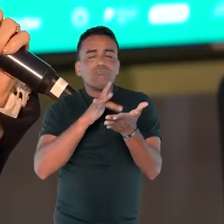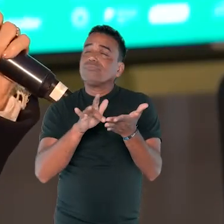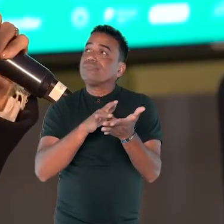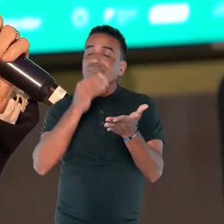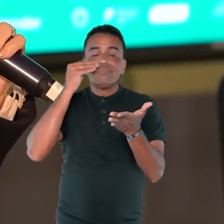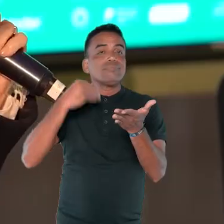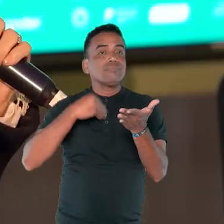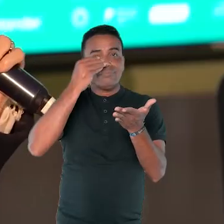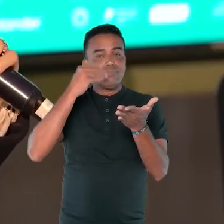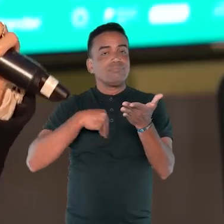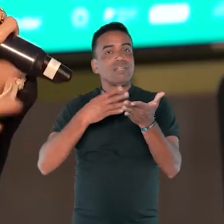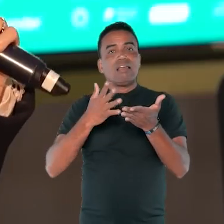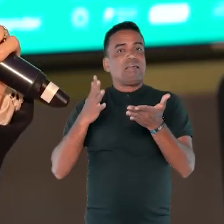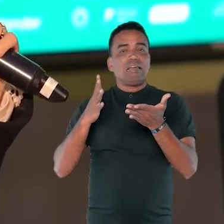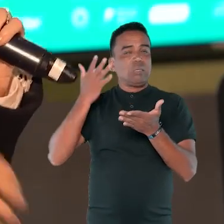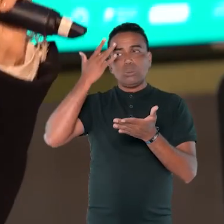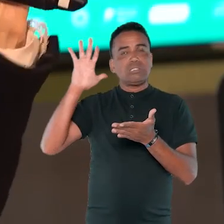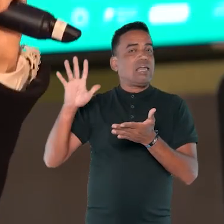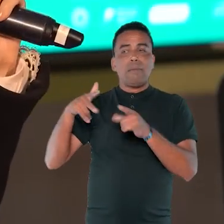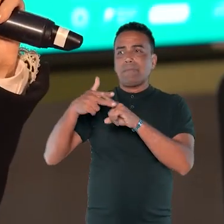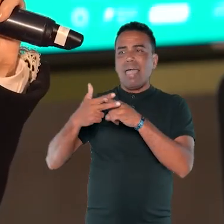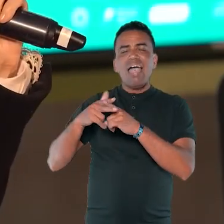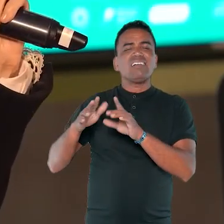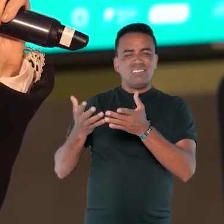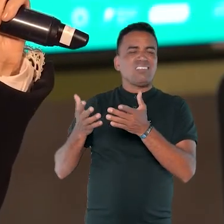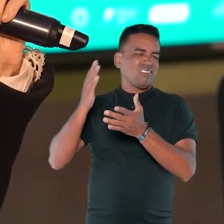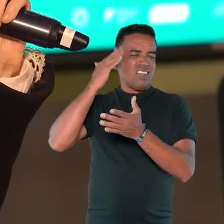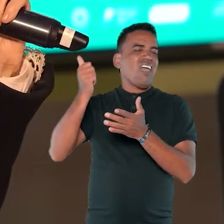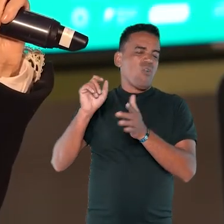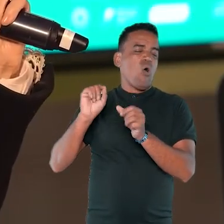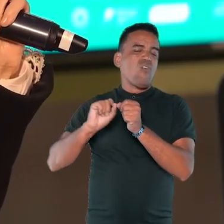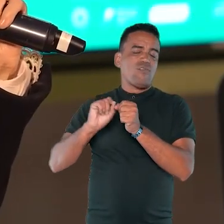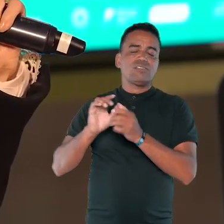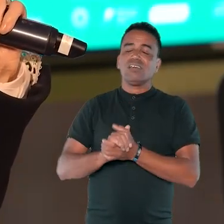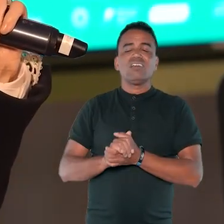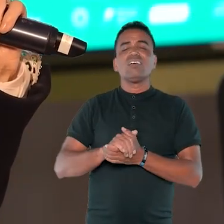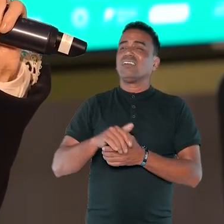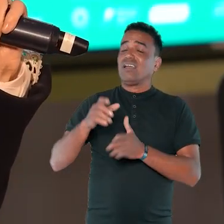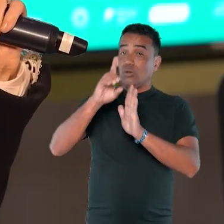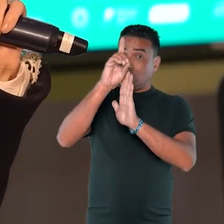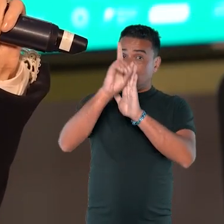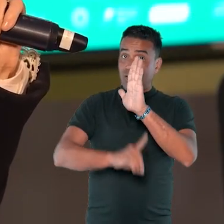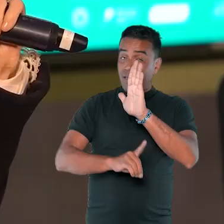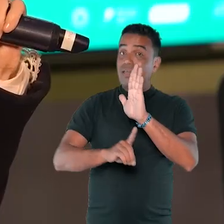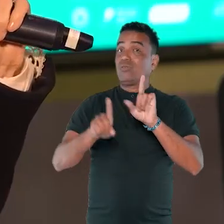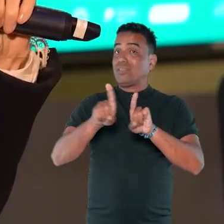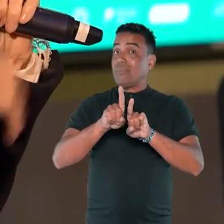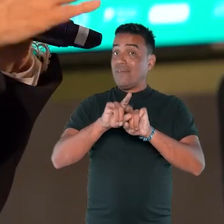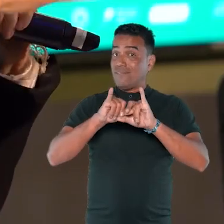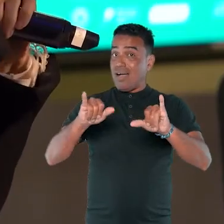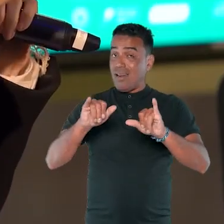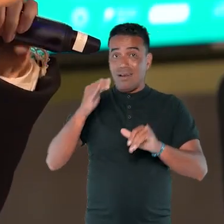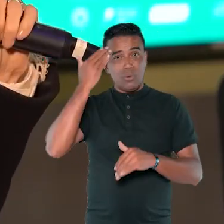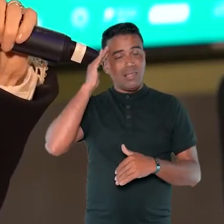a ribimboca da parafuseta de não sei o quê. Dona, a senhora pode deixar aí. Eu olhei, mas como no direito também o que a gente diz ninguém entende, tanto